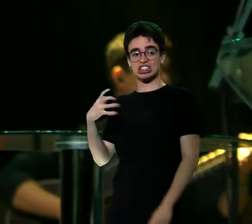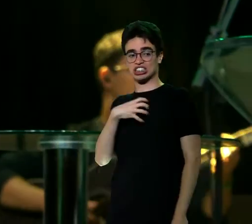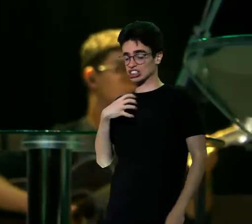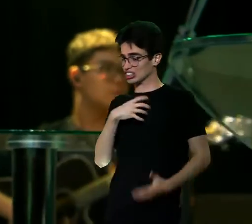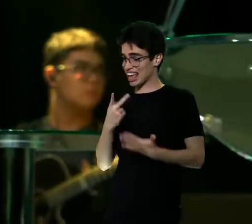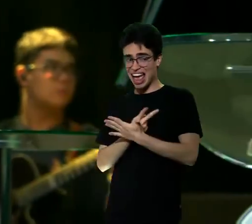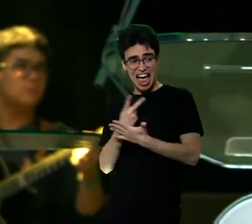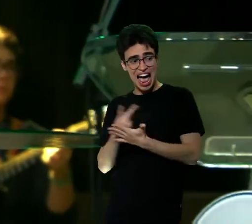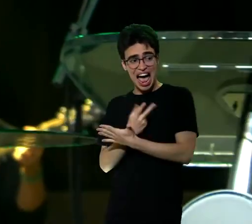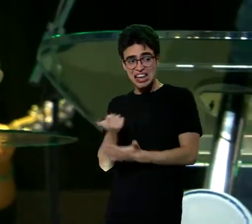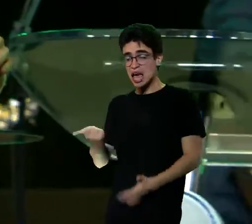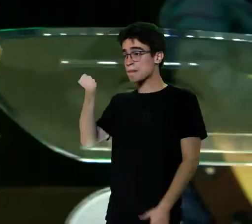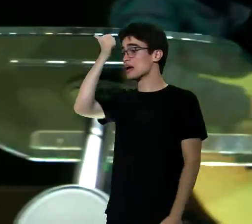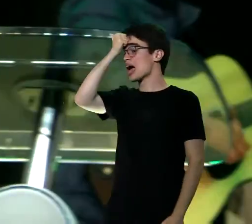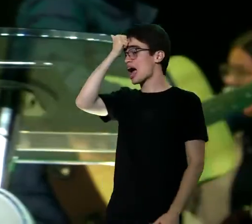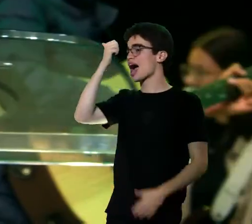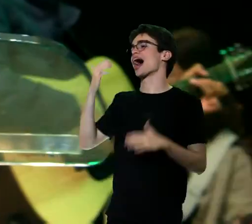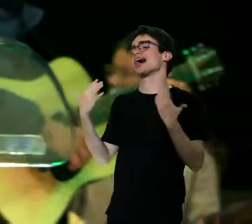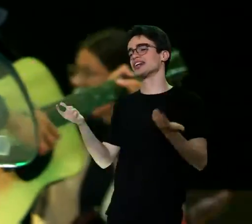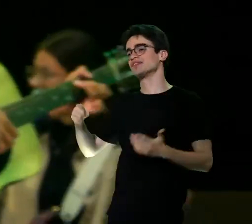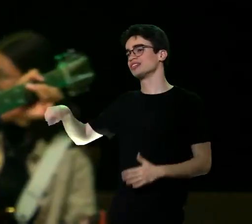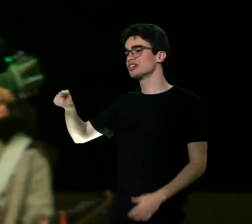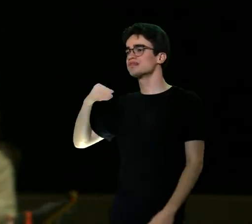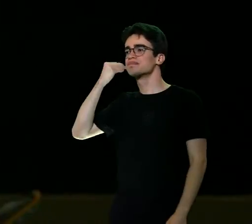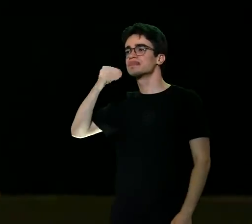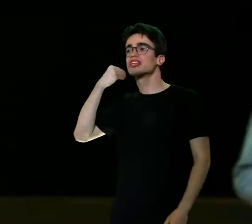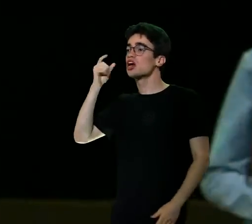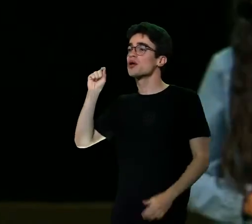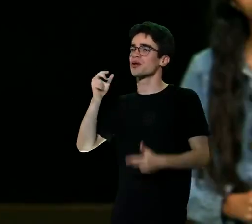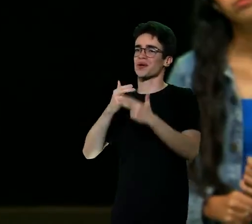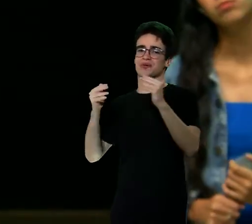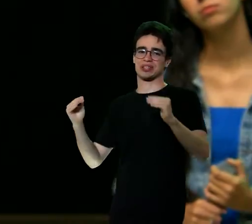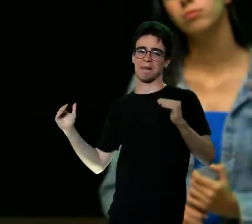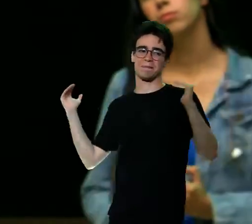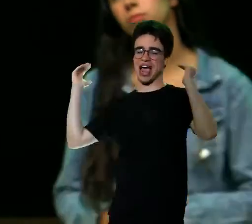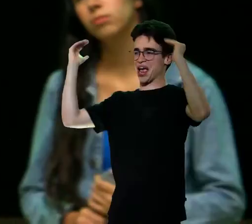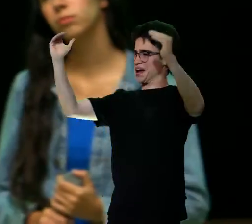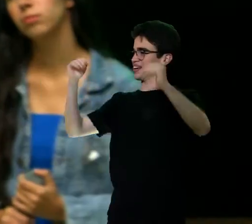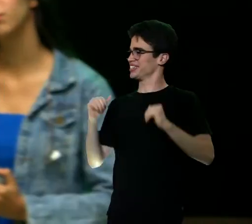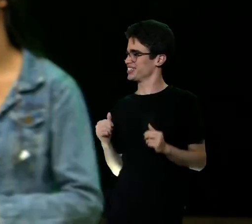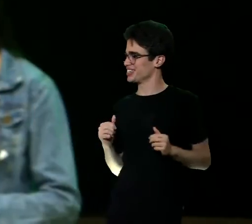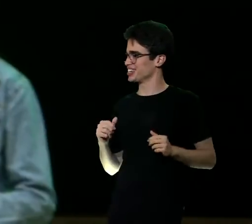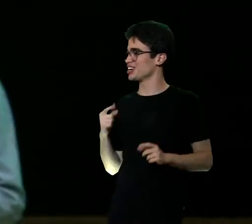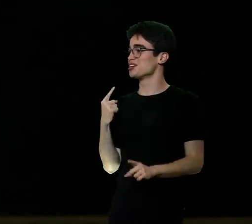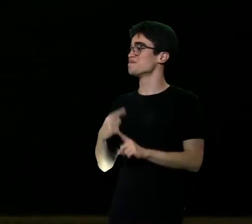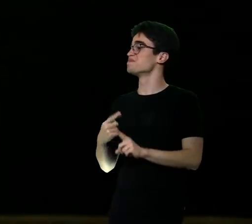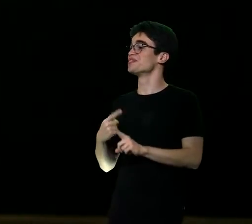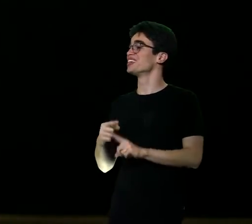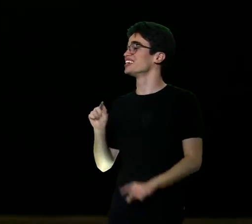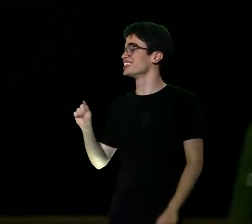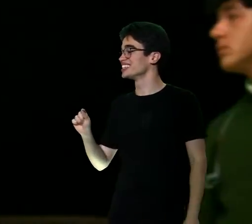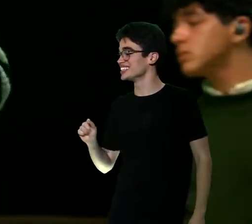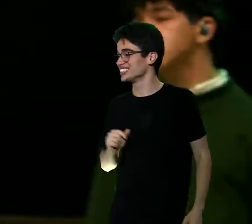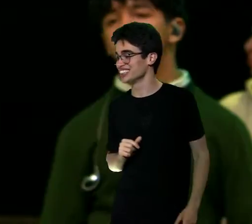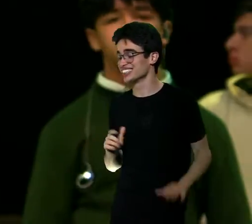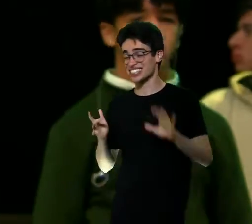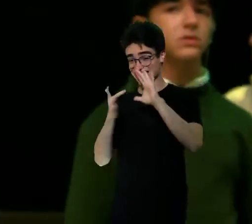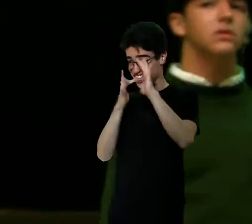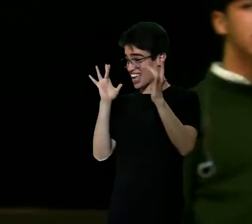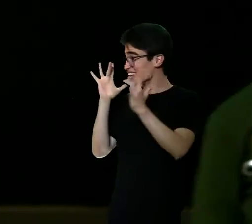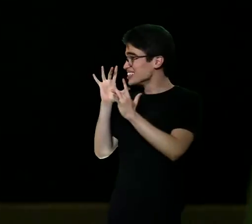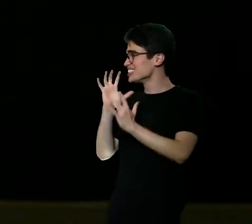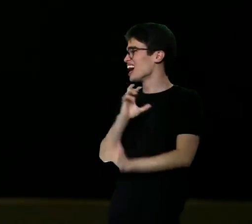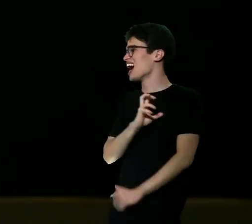para que você possa ver coisas maiores na presença de Deus, porque Jesus tá embolando já as palavras. Jesus te